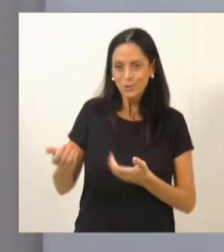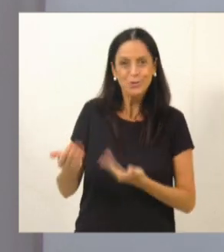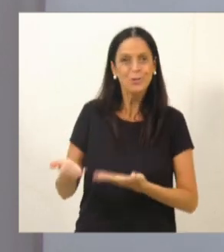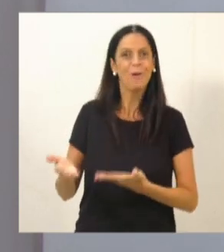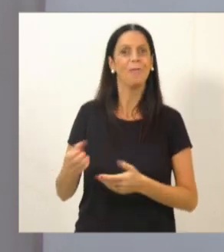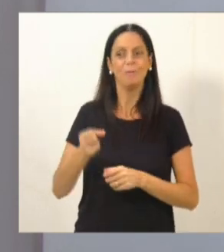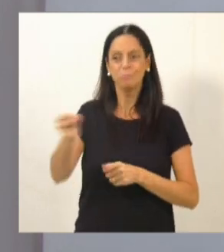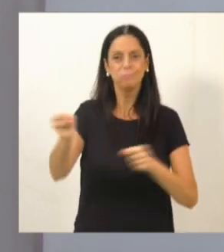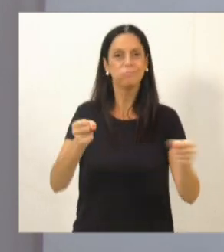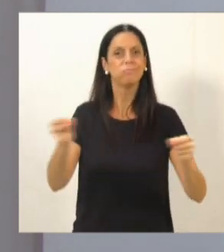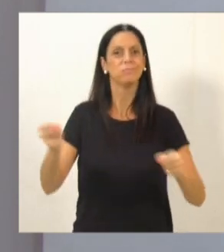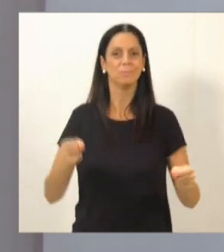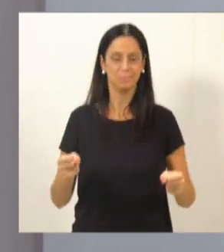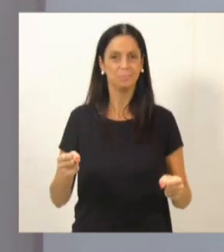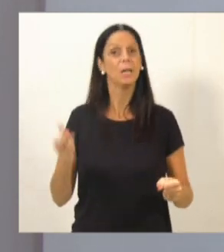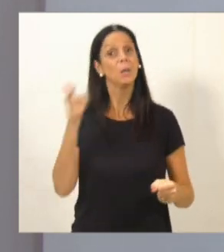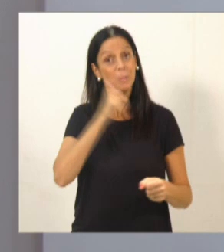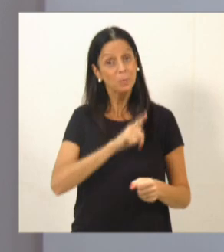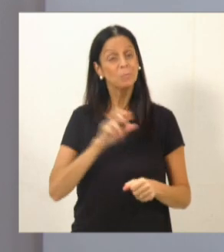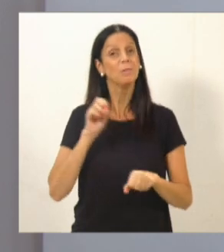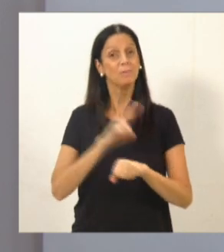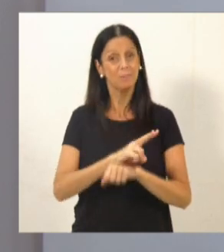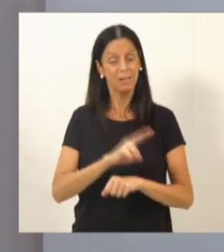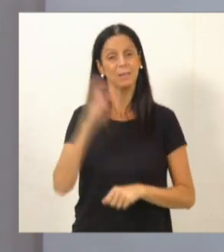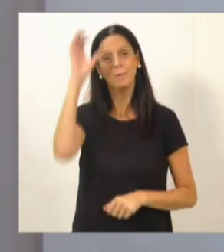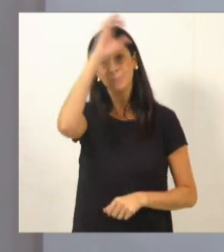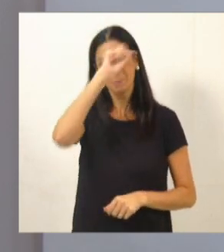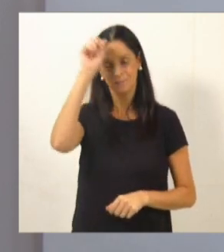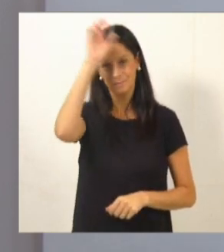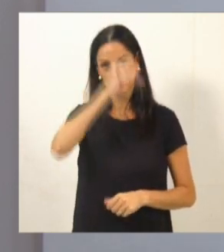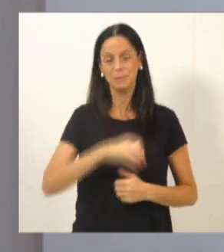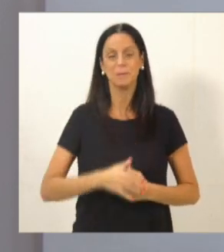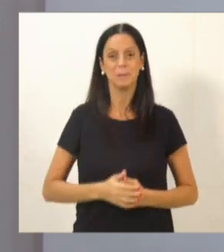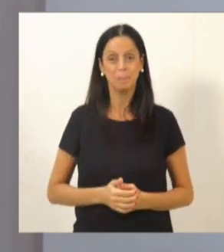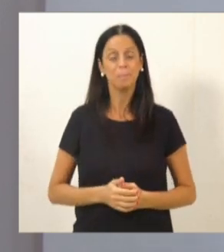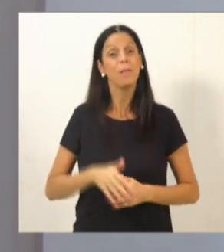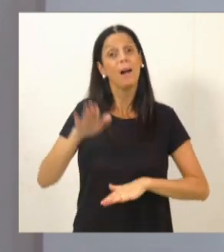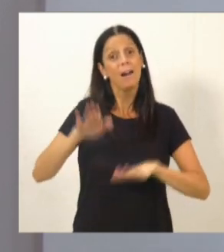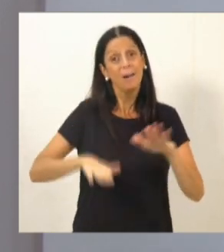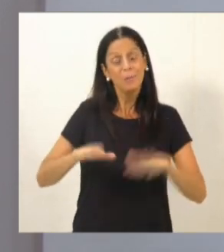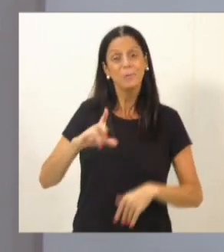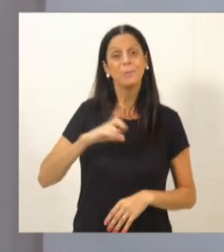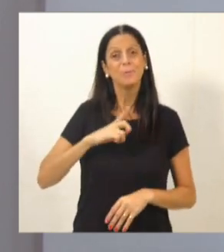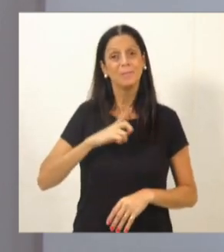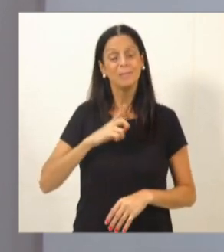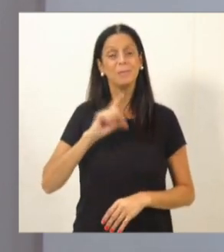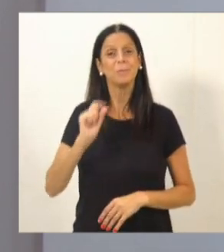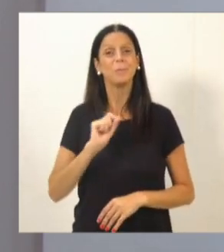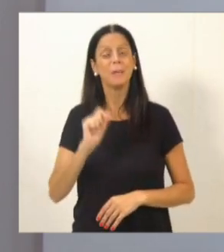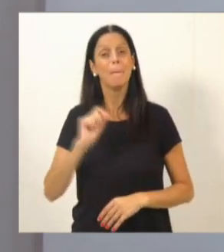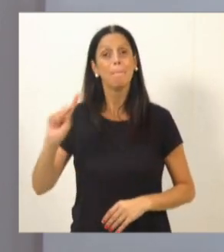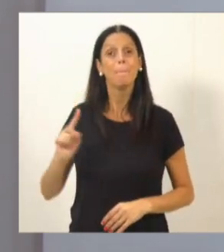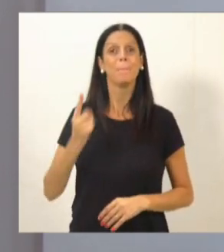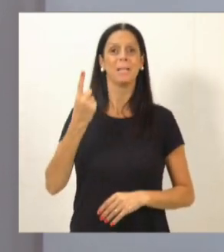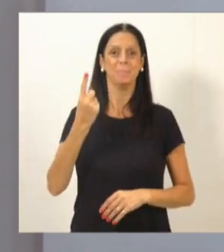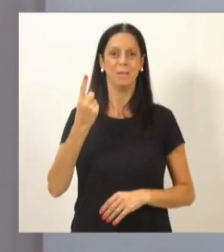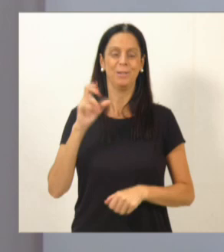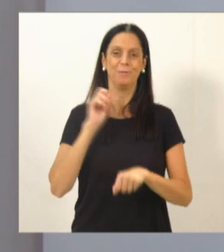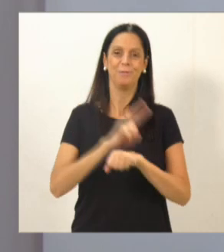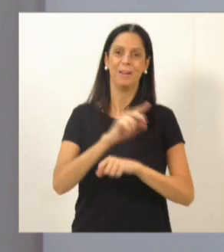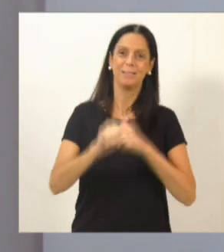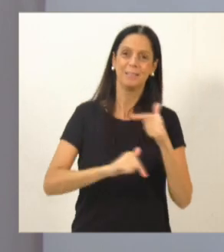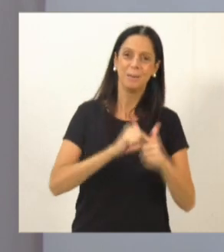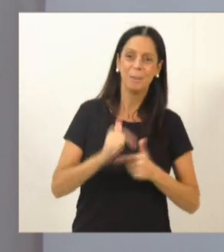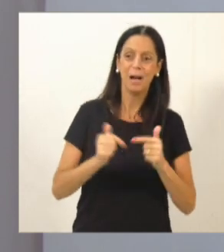encaminhar para a aprendizagem. Para muitos é o primeiro emprego, o primeiro contato com o mundo do trabalho. Então,